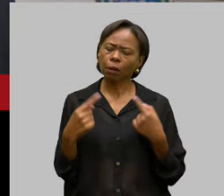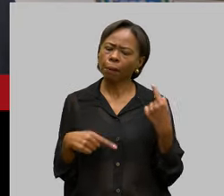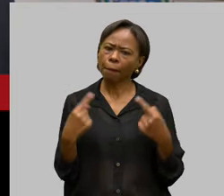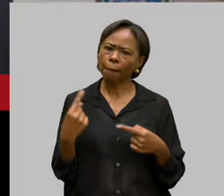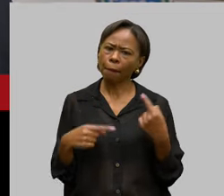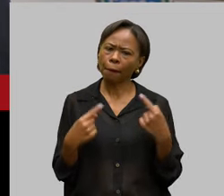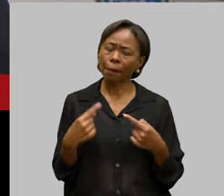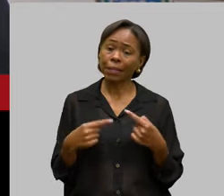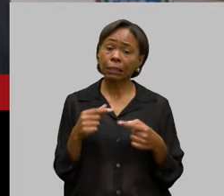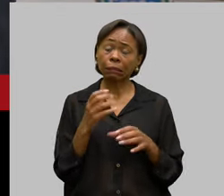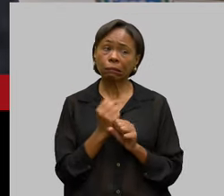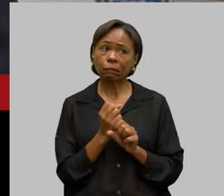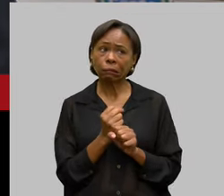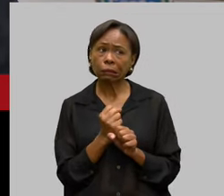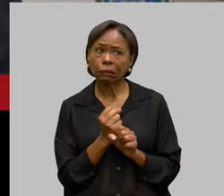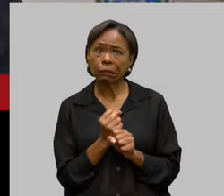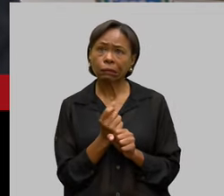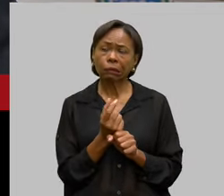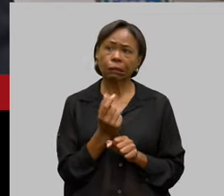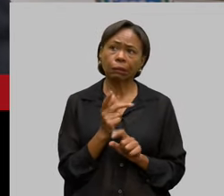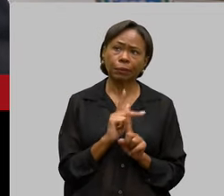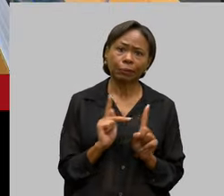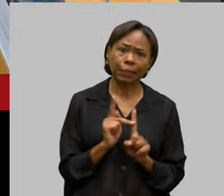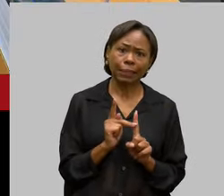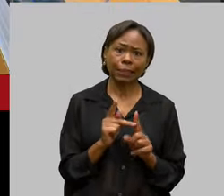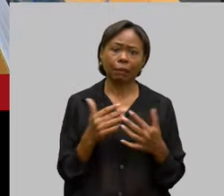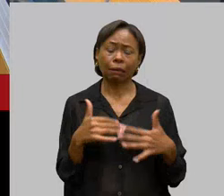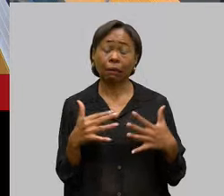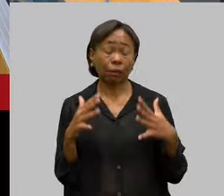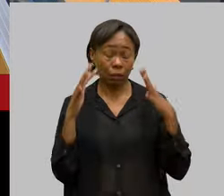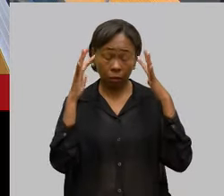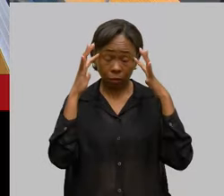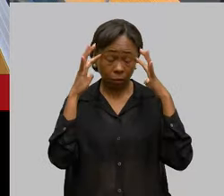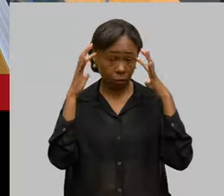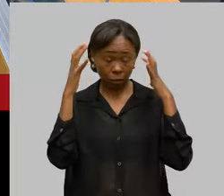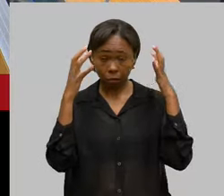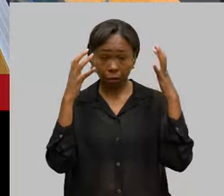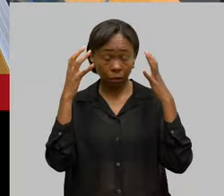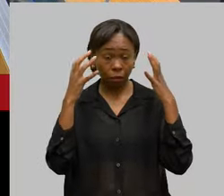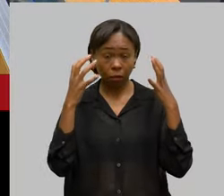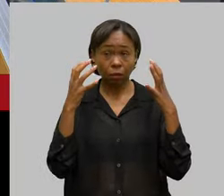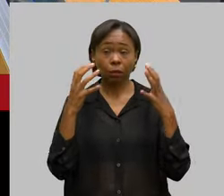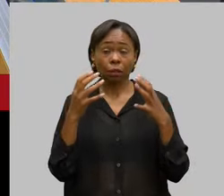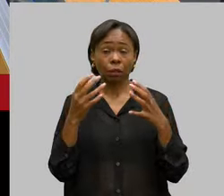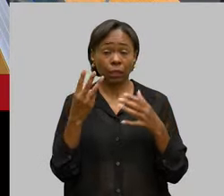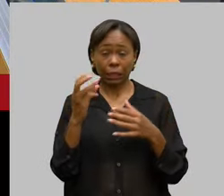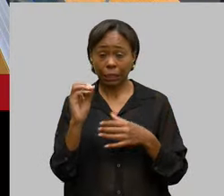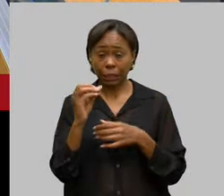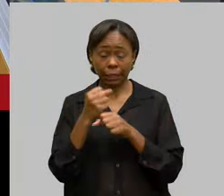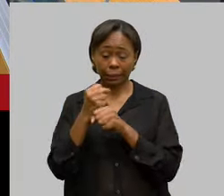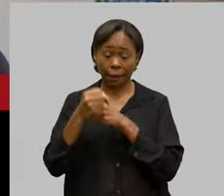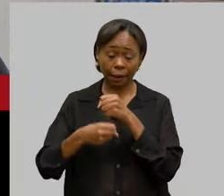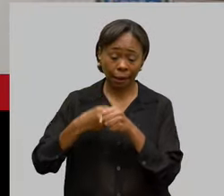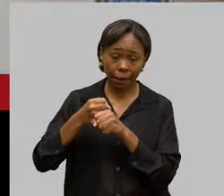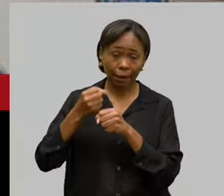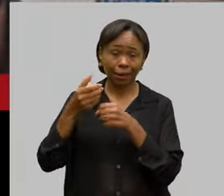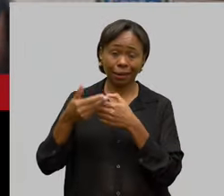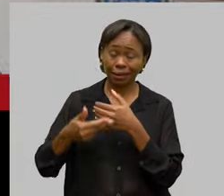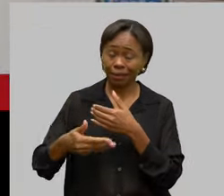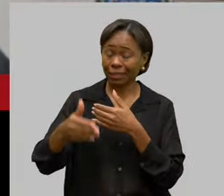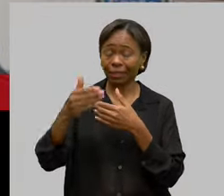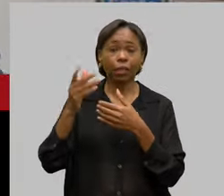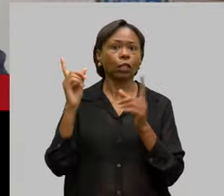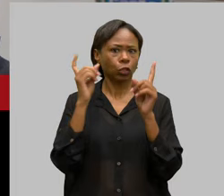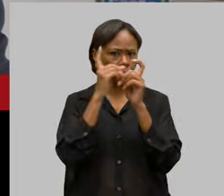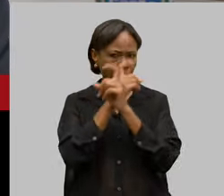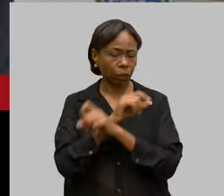ficava até doido né porque aquele negócio de 30 anos para frente 70 né E era difícil